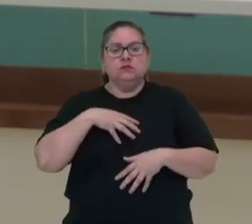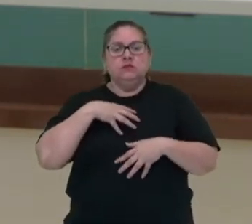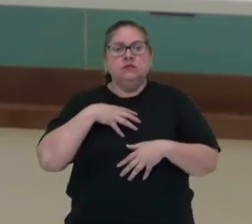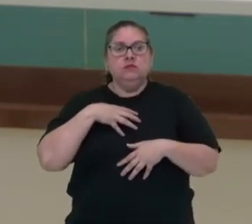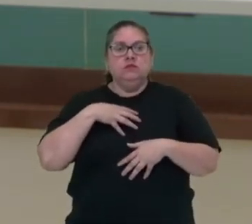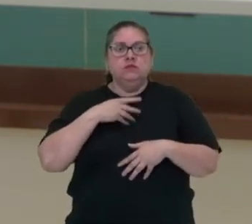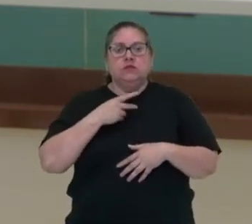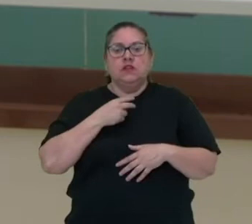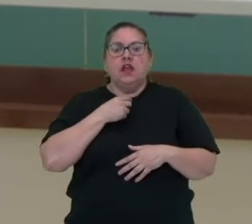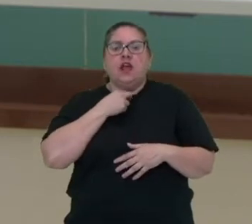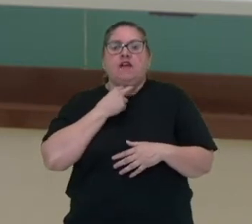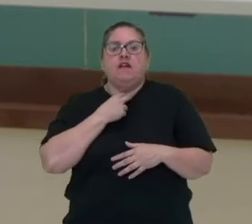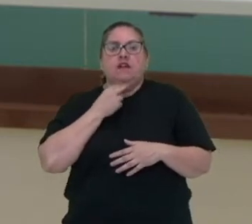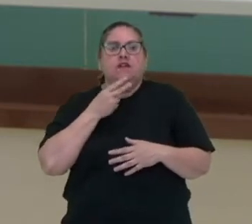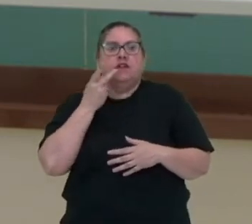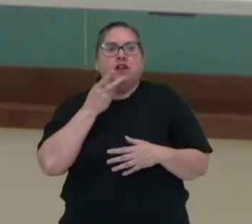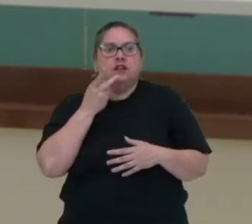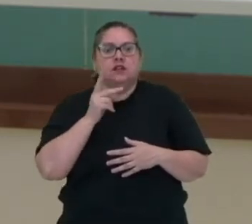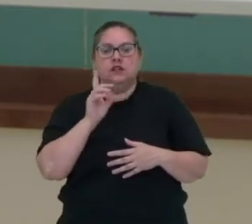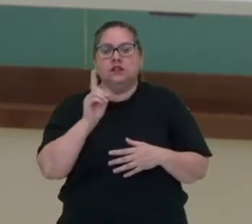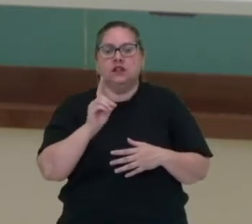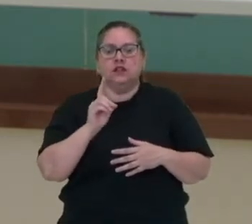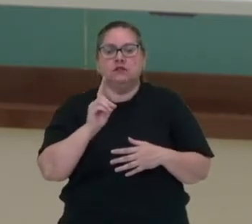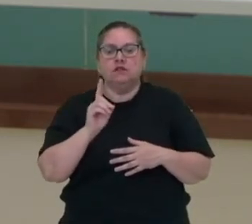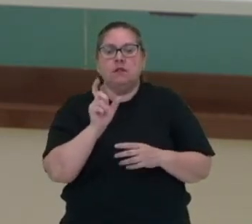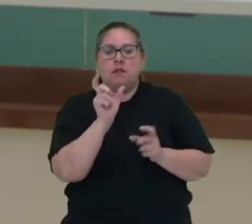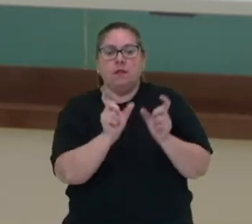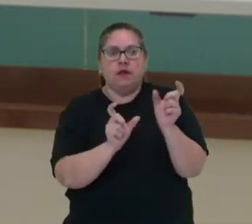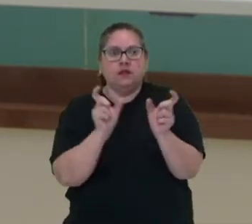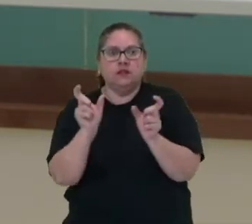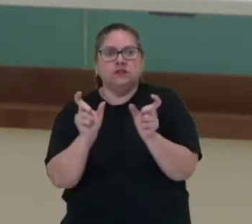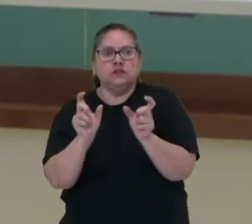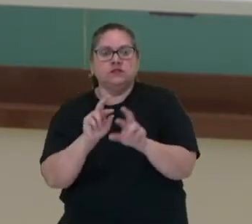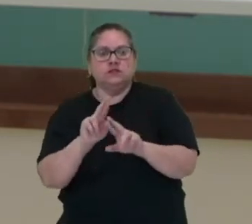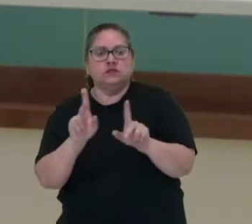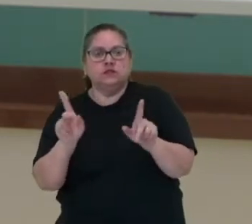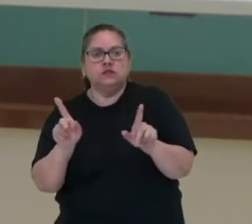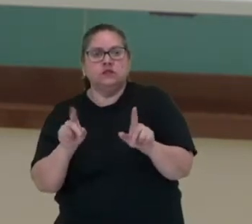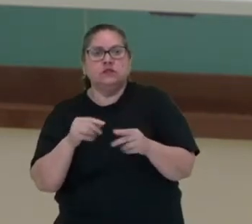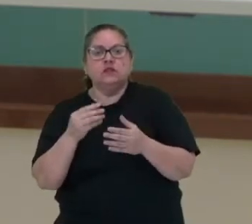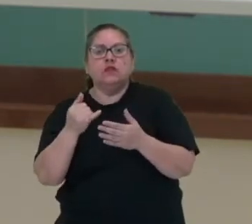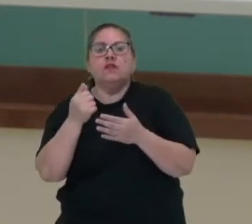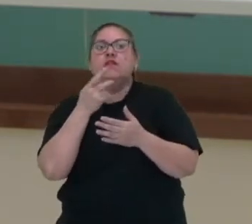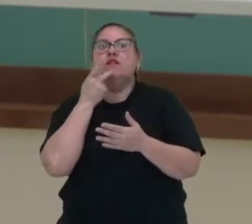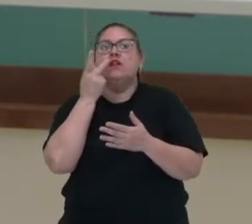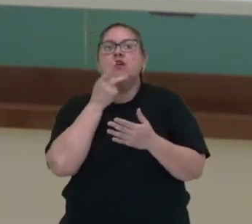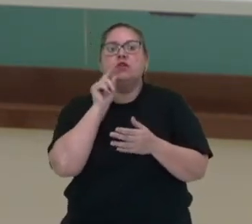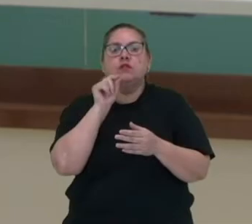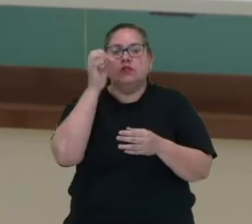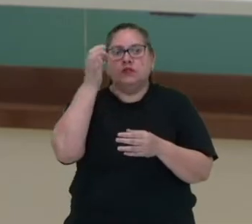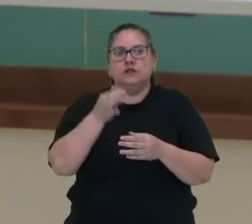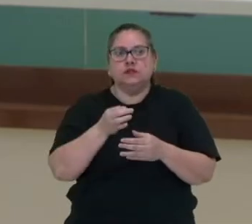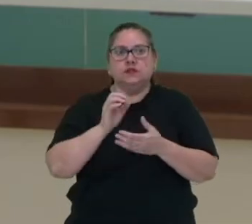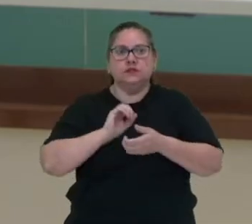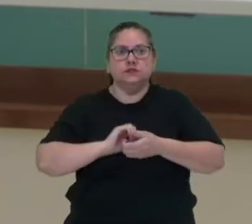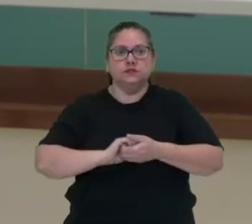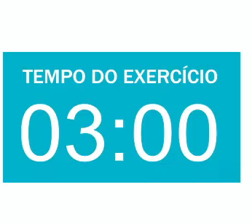C, dicção ou D, vocabulário. Então, contem pra gente qual é a certa.